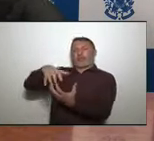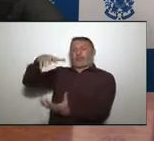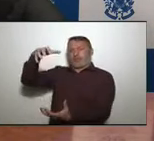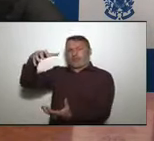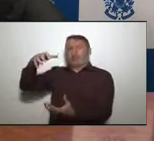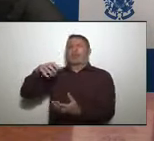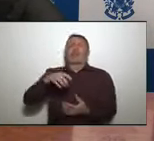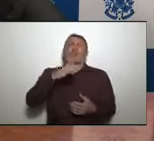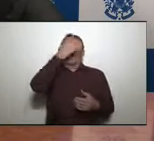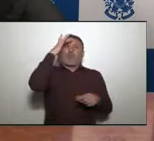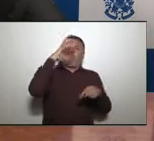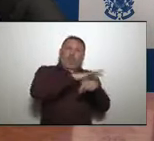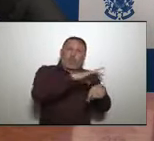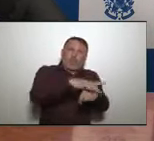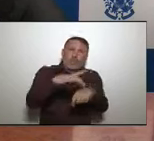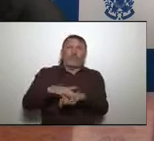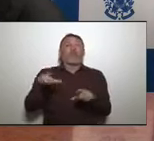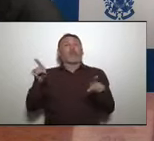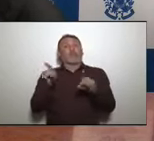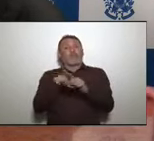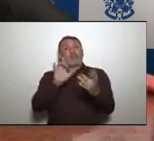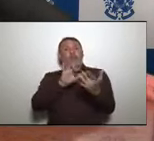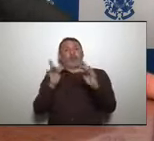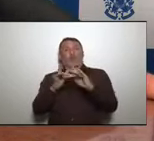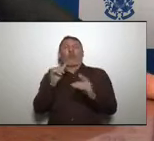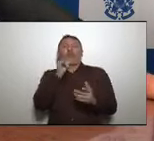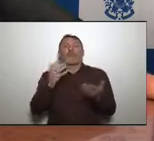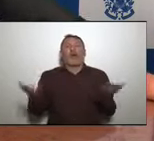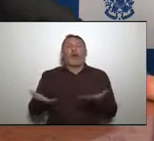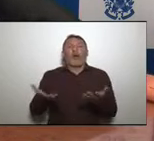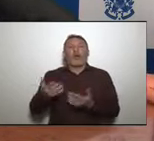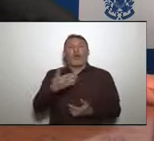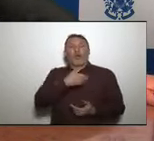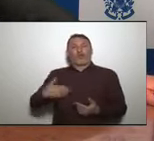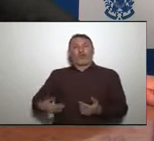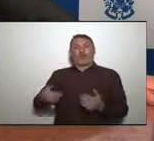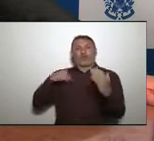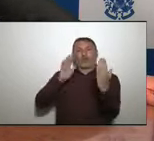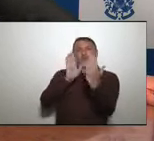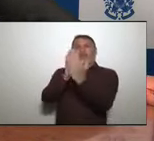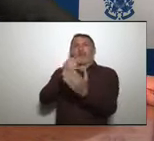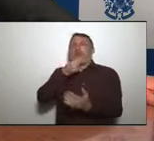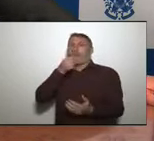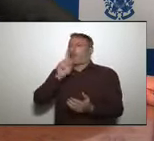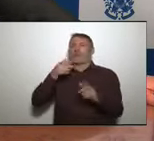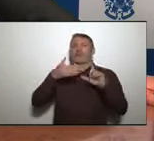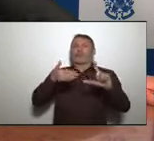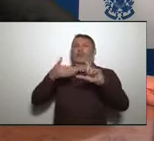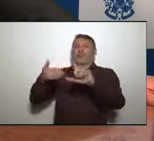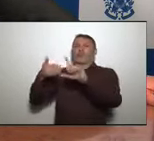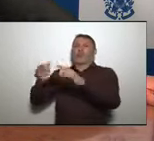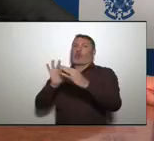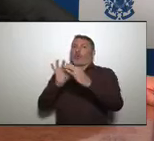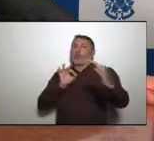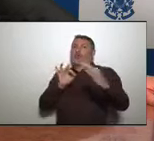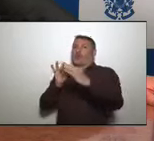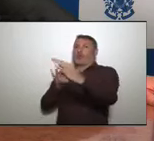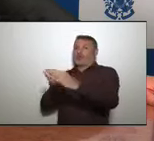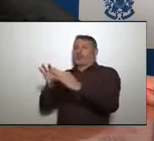entre nós, pessoas, por isso nós estamos aqui falando por videoconferência, e também a não aglomeração. Então, assim,